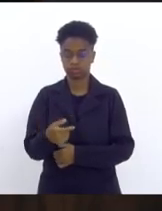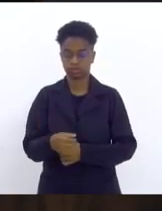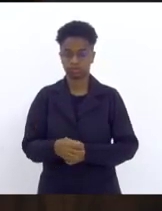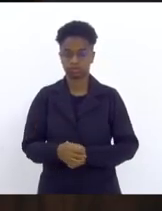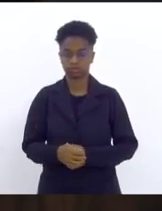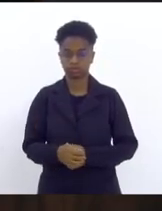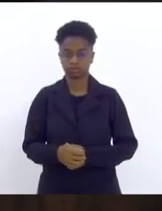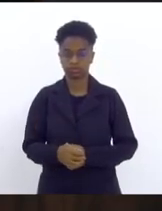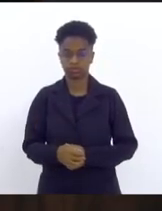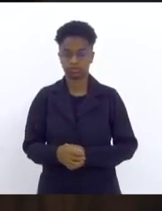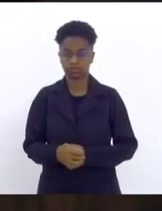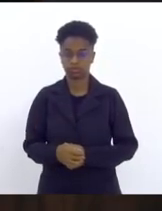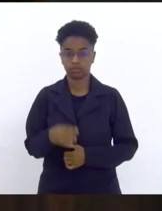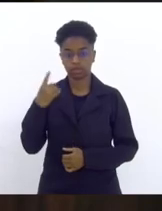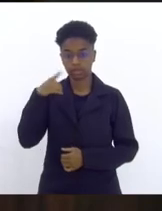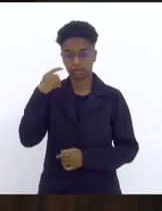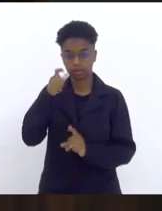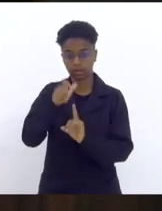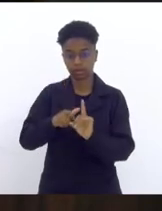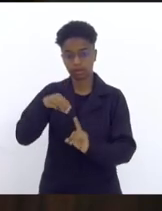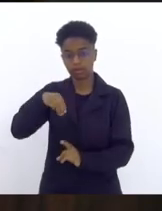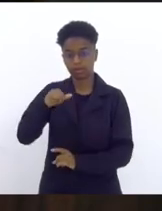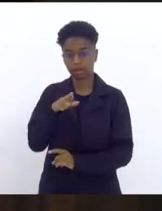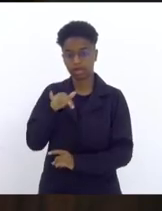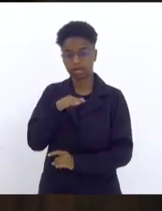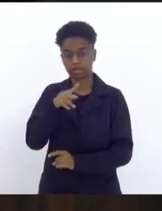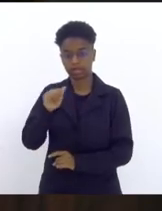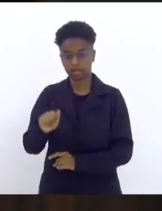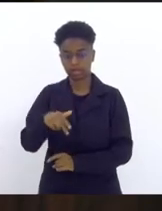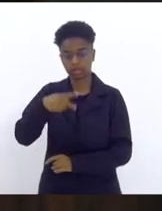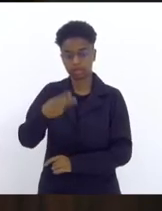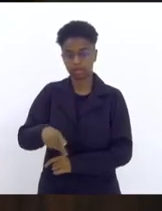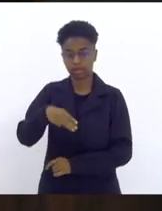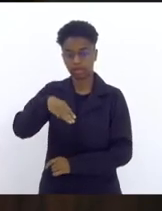da deputada Marina do MST